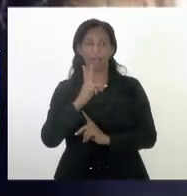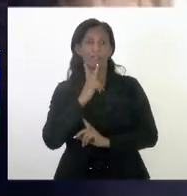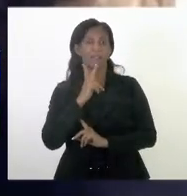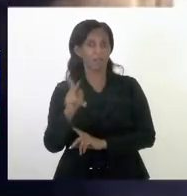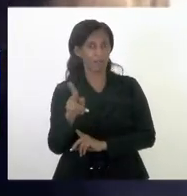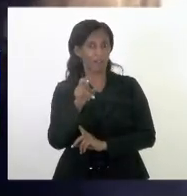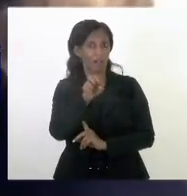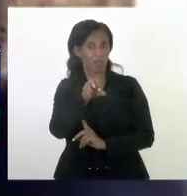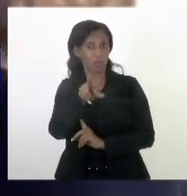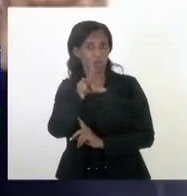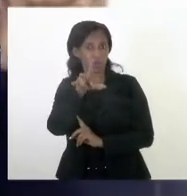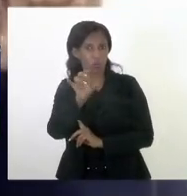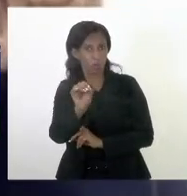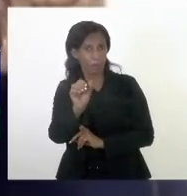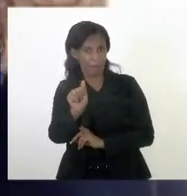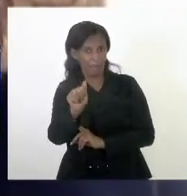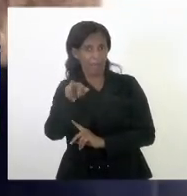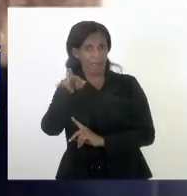Rio, não há